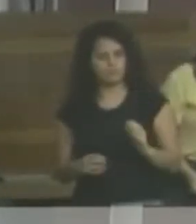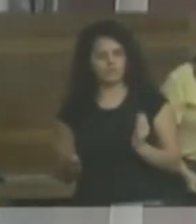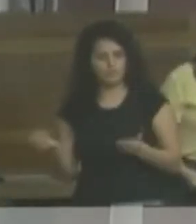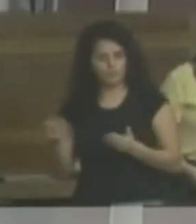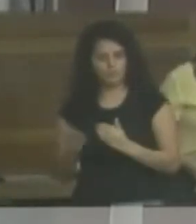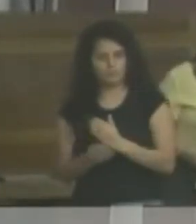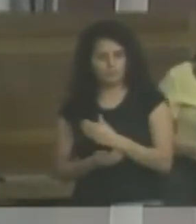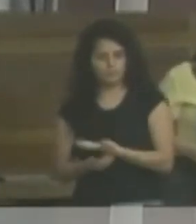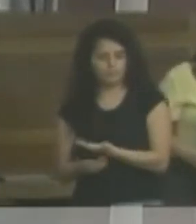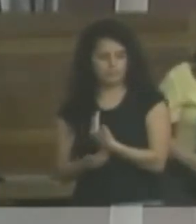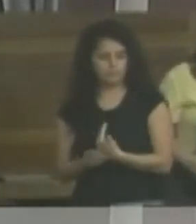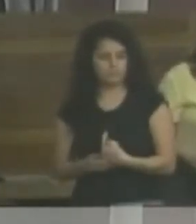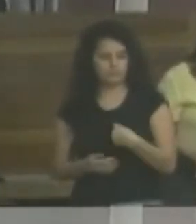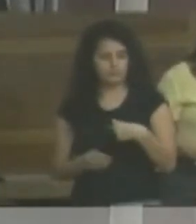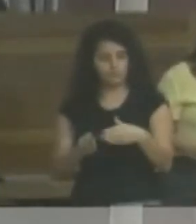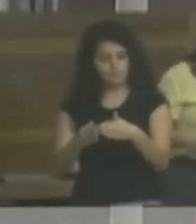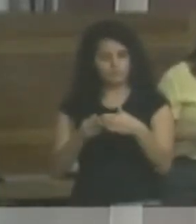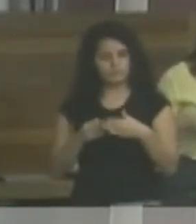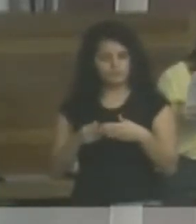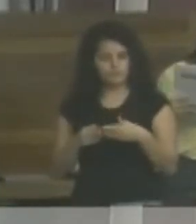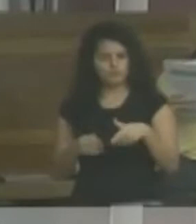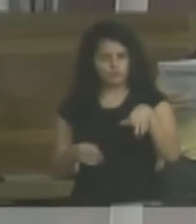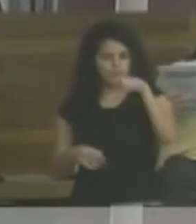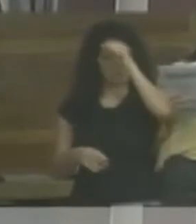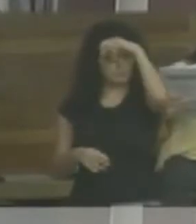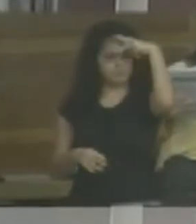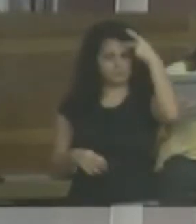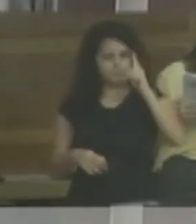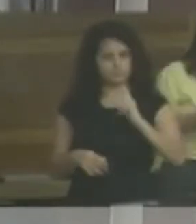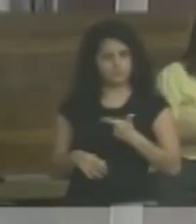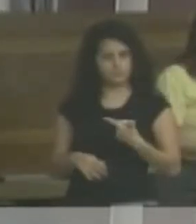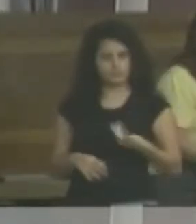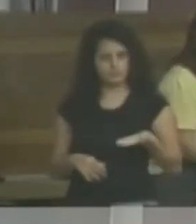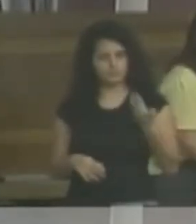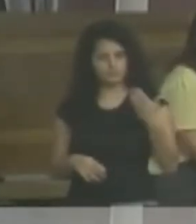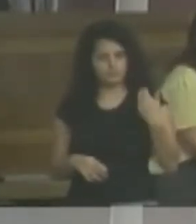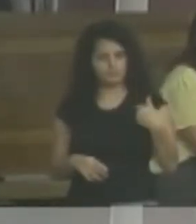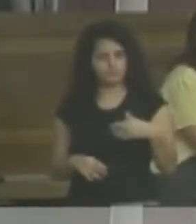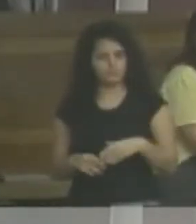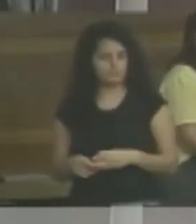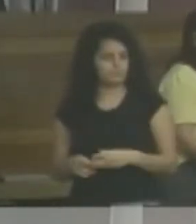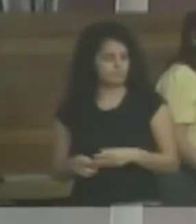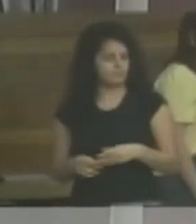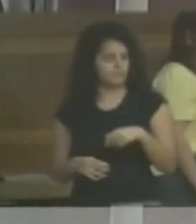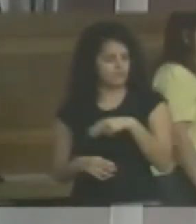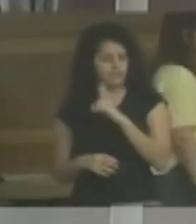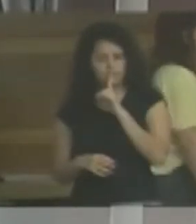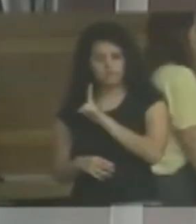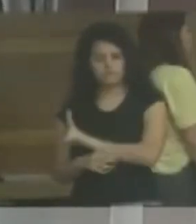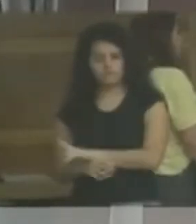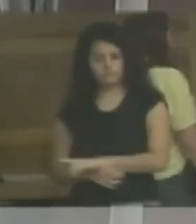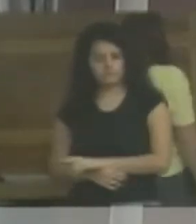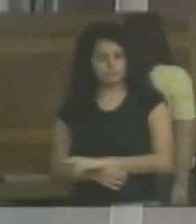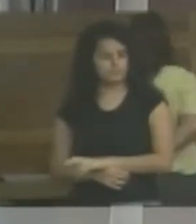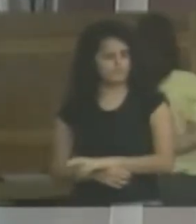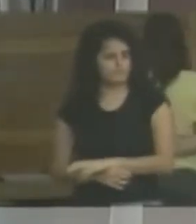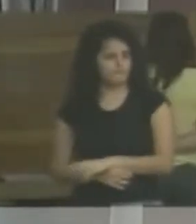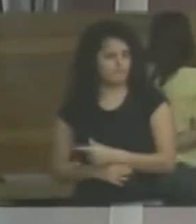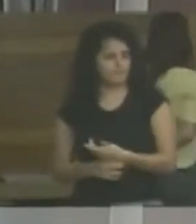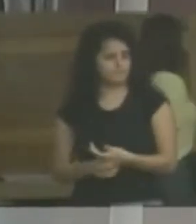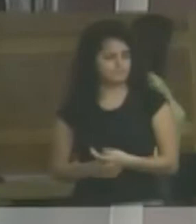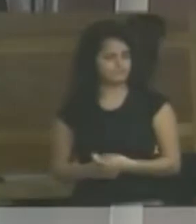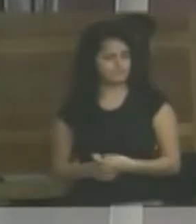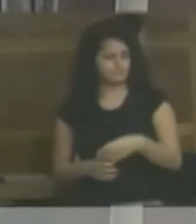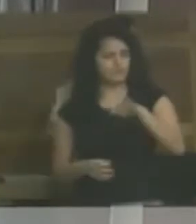senhor ex-vice-prefeito para ir lá fazer uma visita ao CVT. O CVT volta a funcionar, mas as coisas não são no estalo de dedo, né? Então, vamos lá.